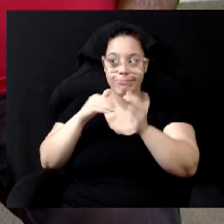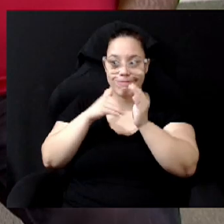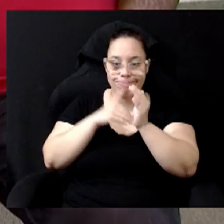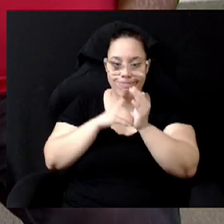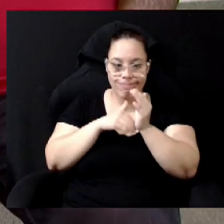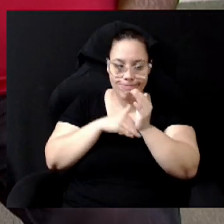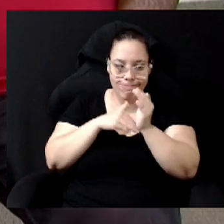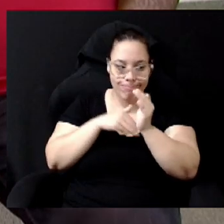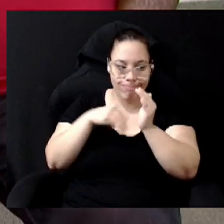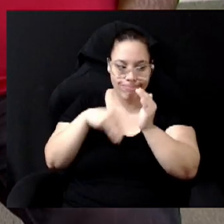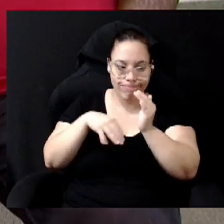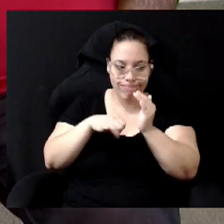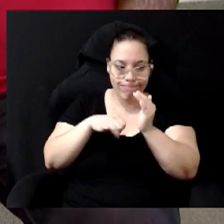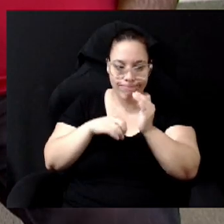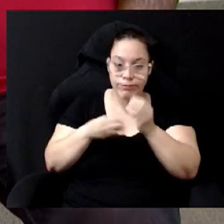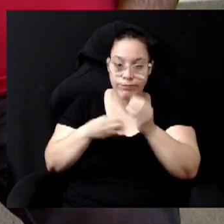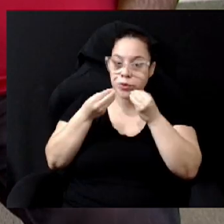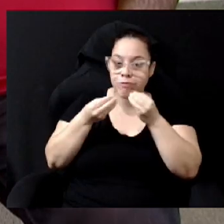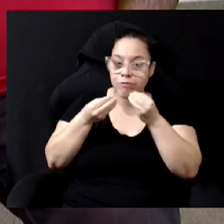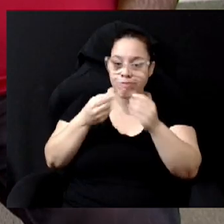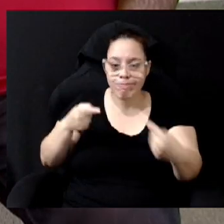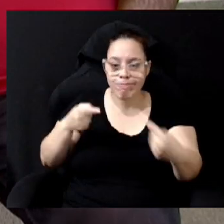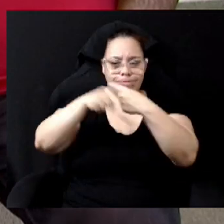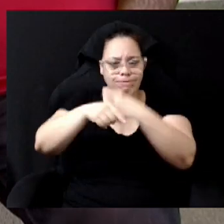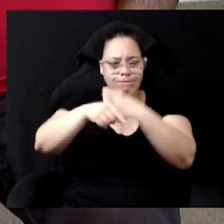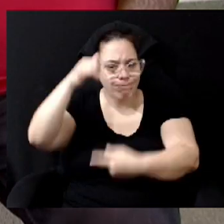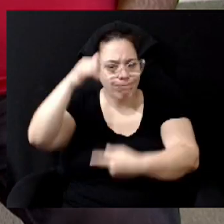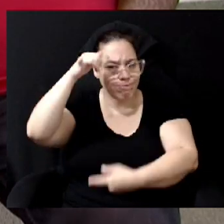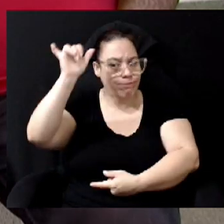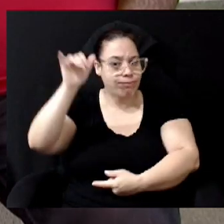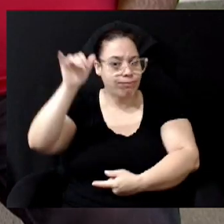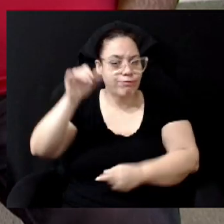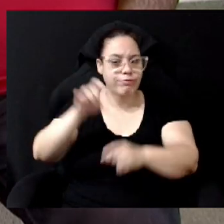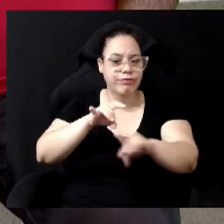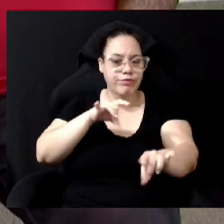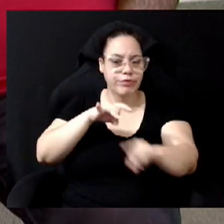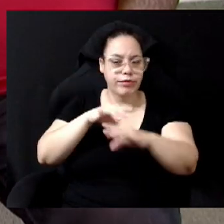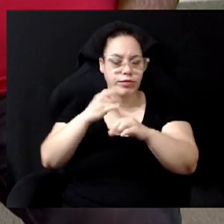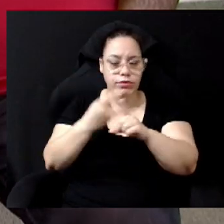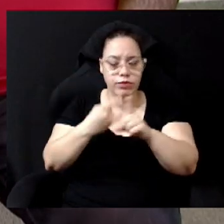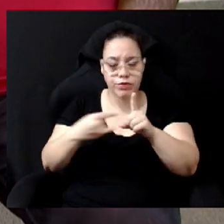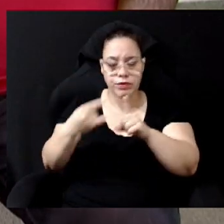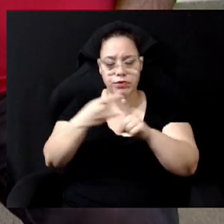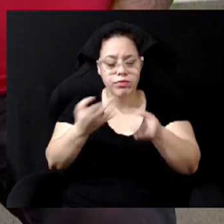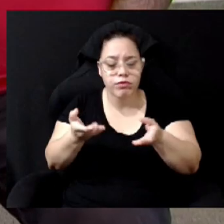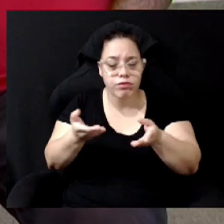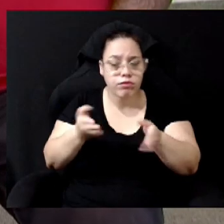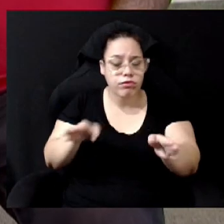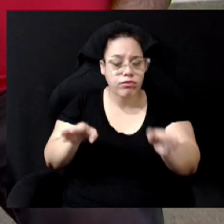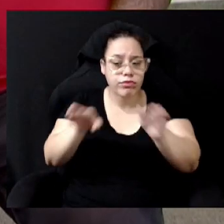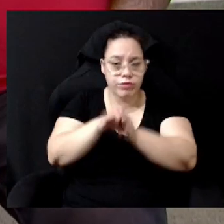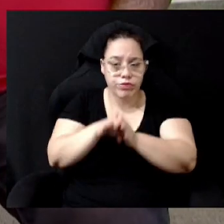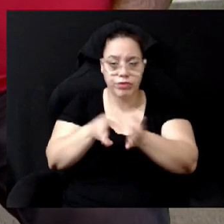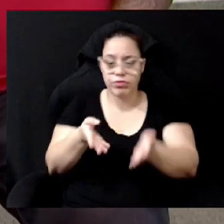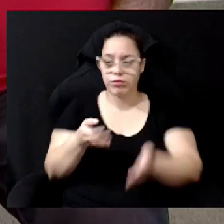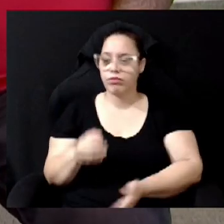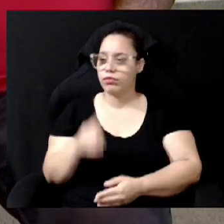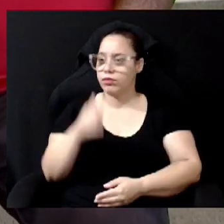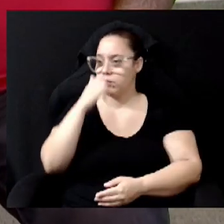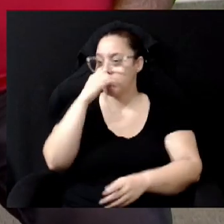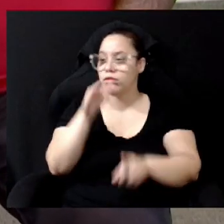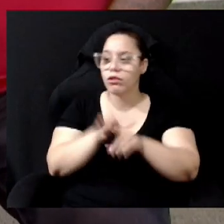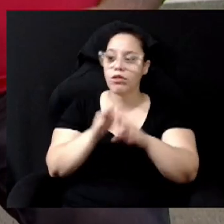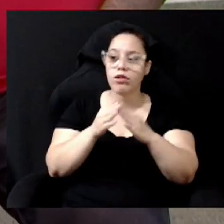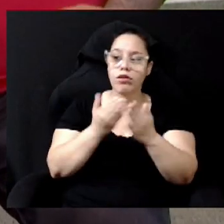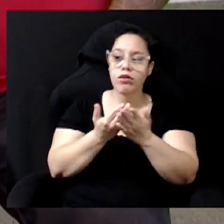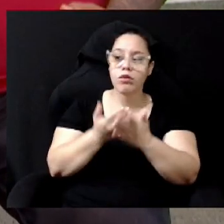Como tratar, como combater esse bullying virtual para depois a gente entrar de novo aqui no bullying que acontece nas escolas? Eu acho que o